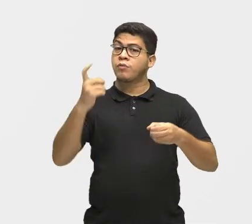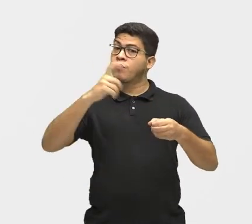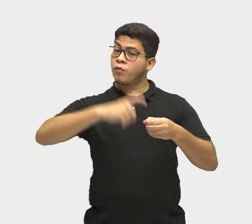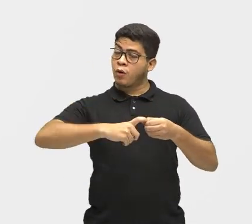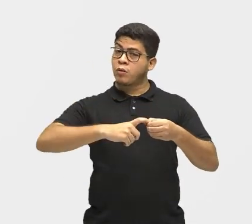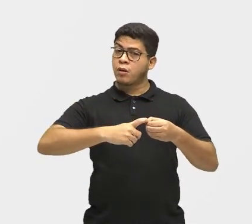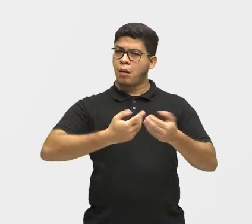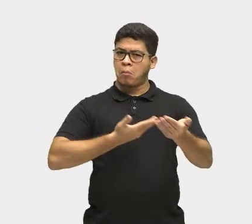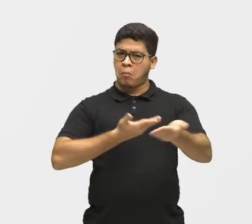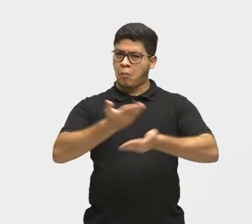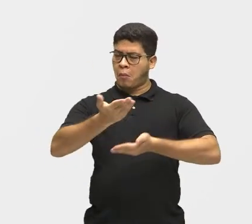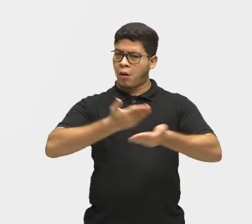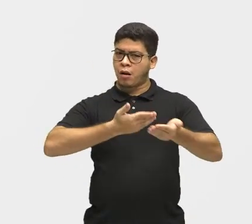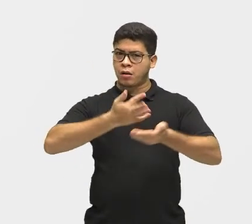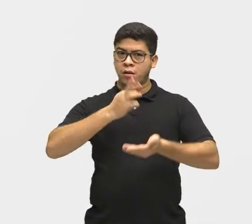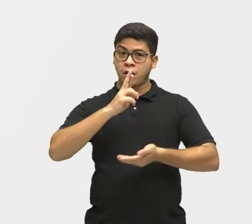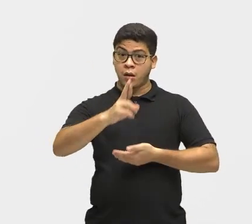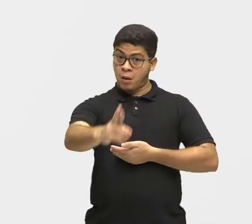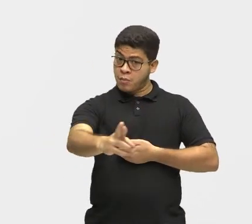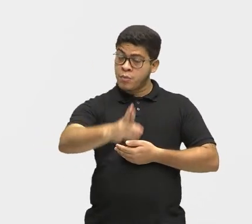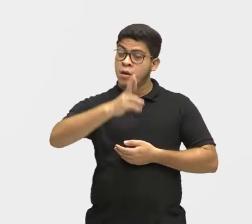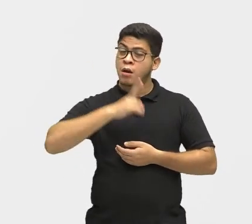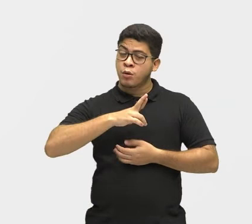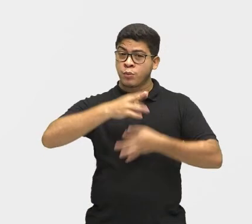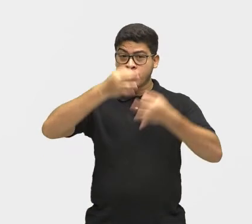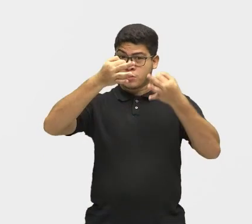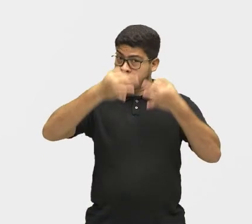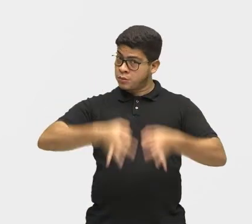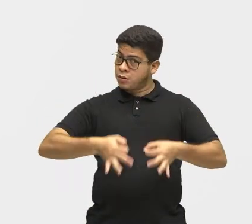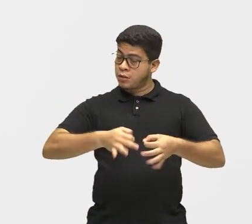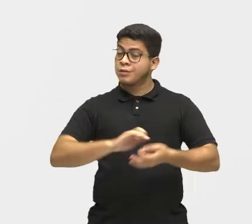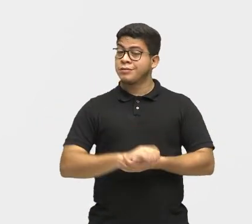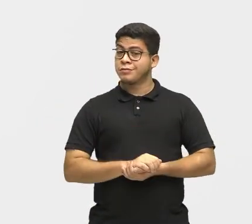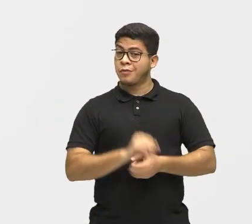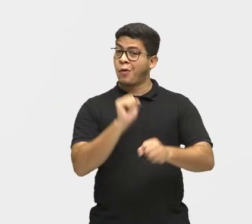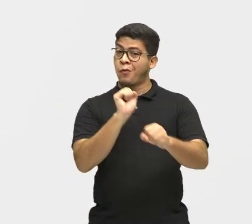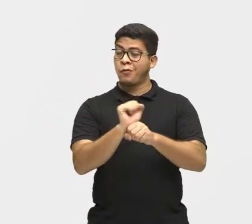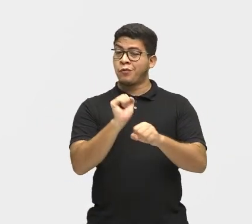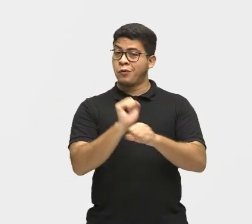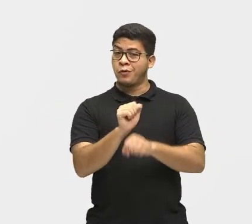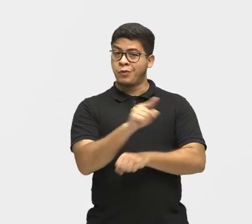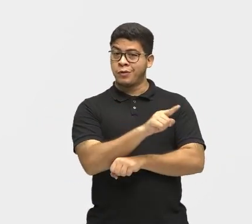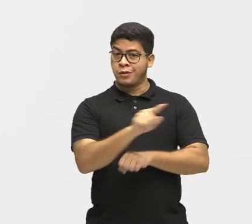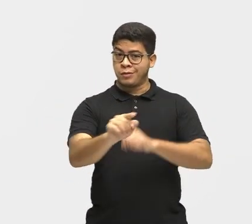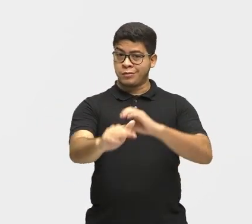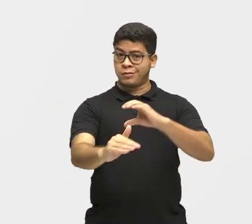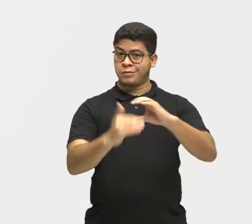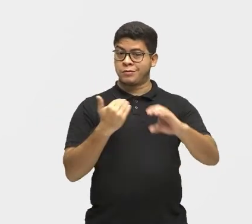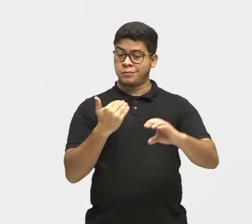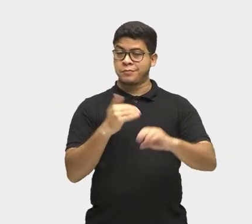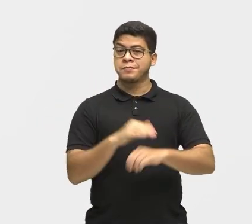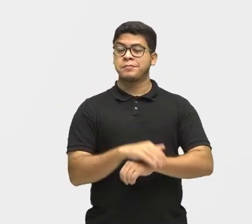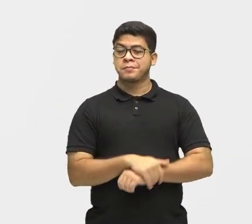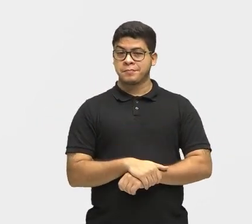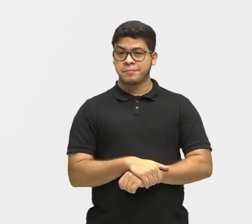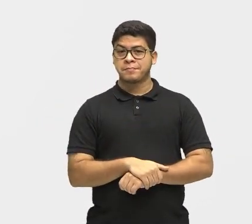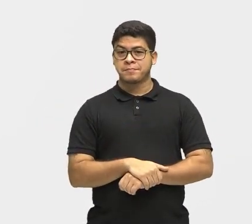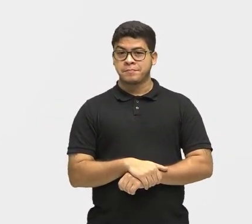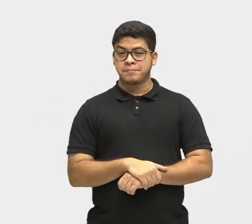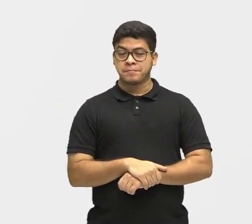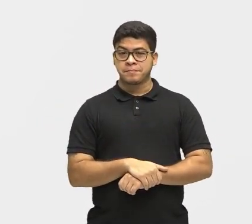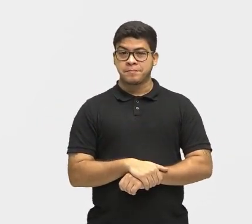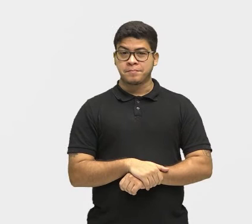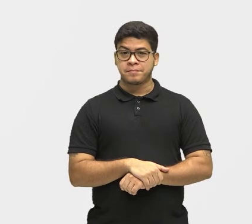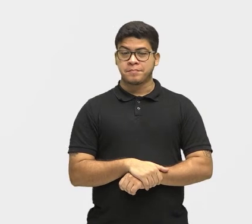paralelas. A alternativa D. As raízes são fasciculadas e folhas com nervuras em forma de